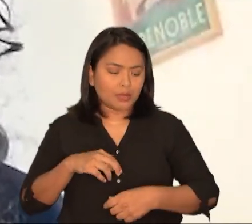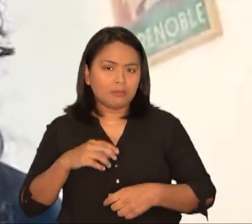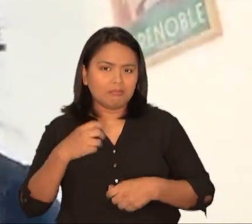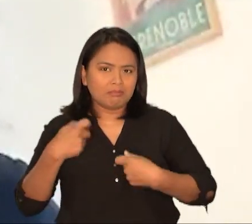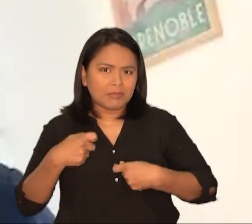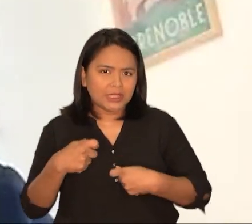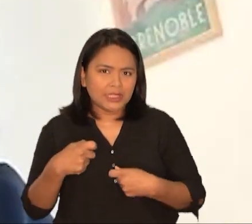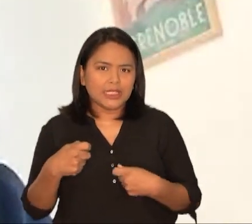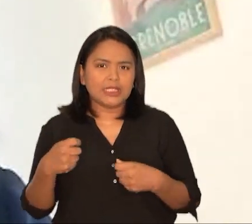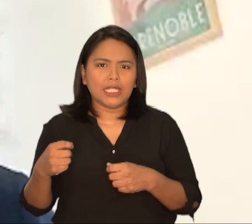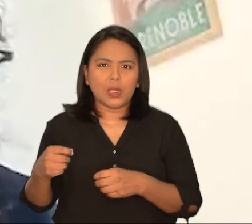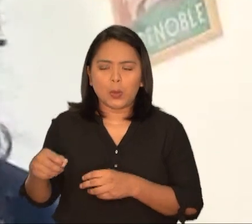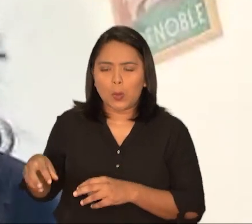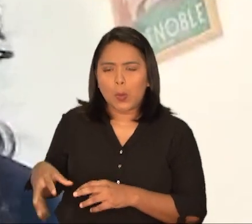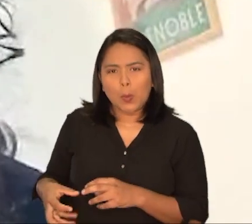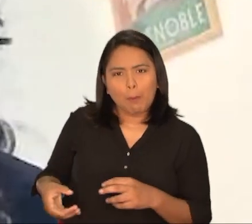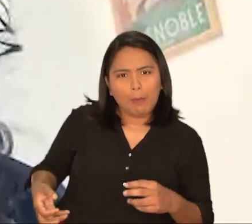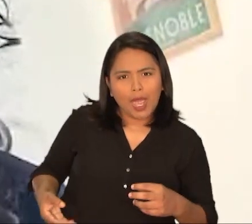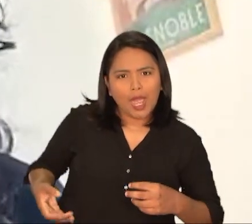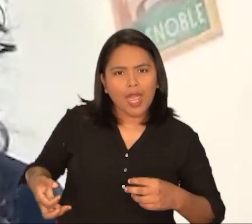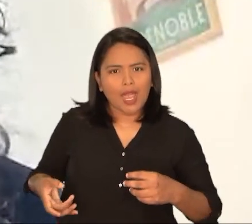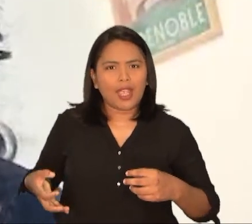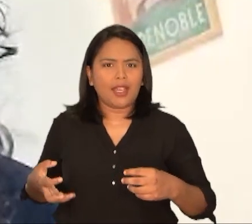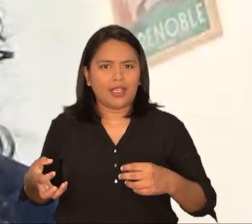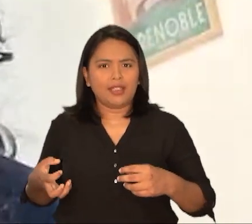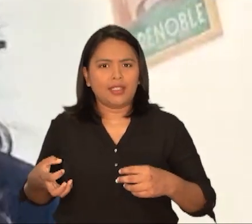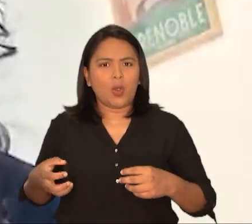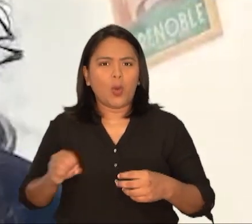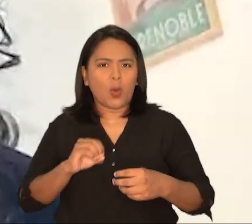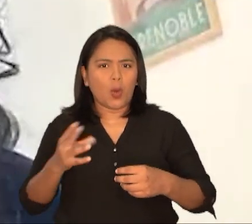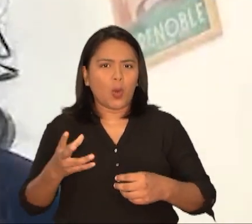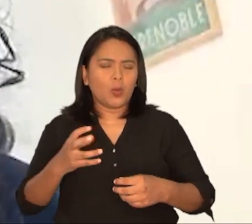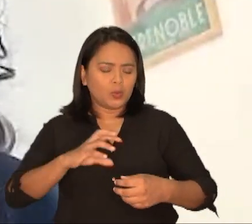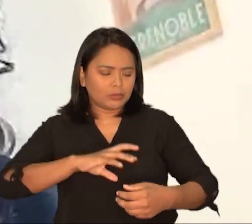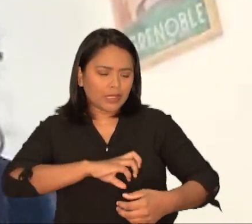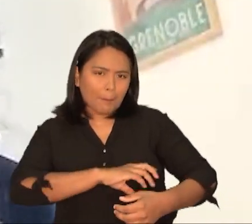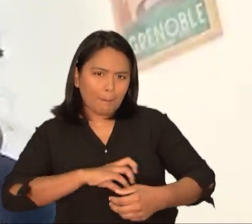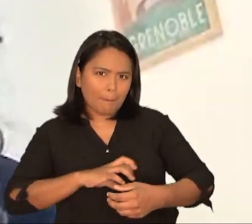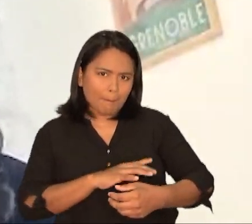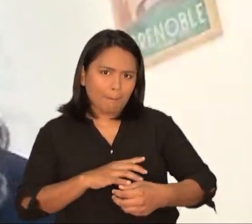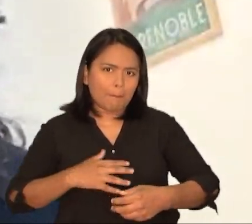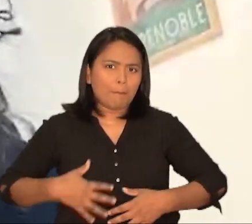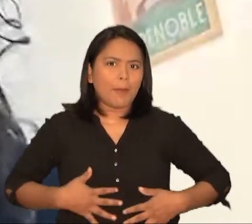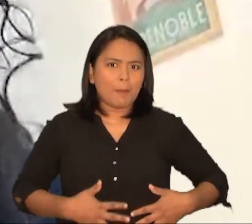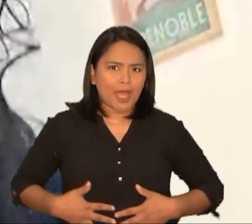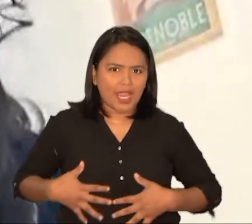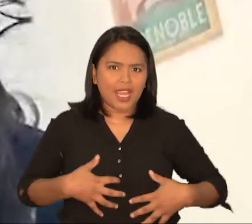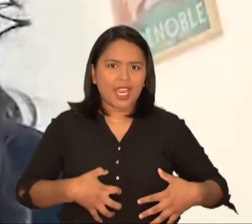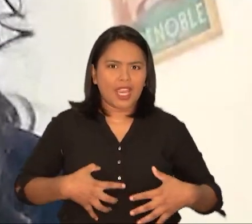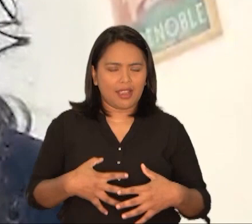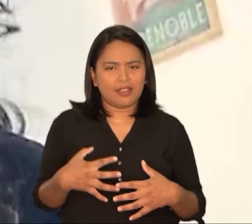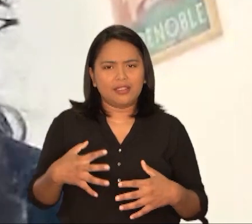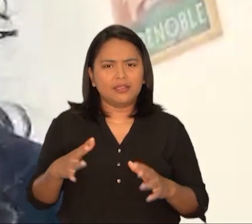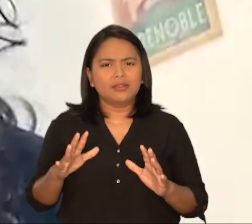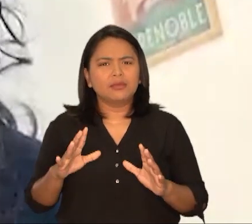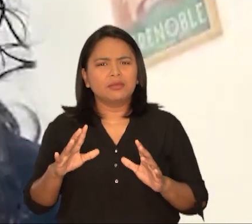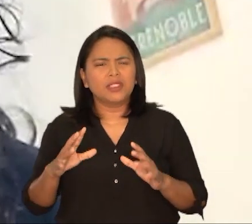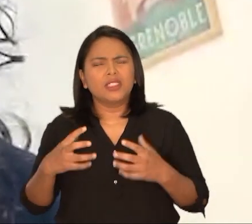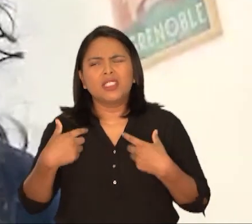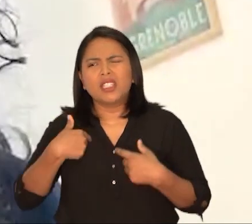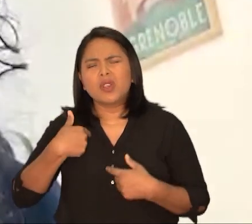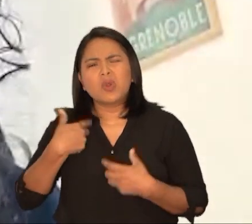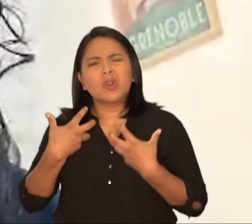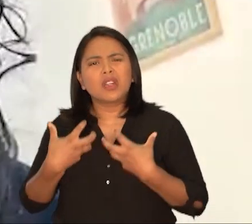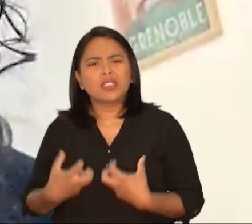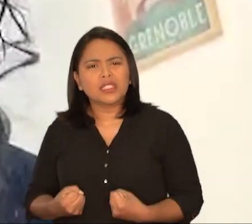fazendo cócegas no pé dele ou na barriga dele. E isso me cansou muito. Sobre a dor,